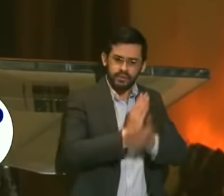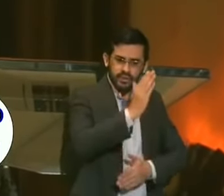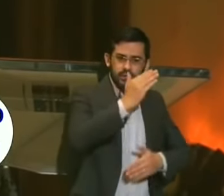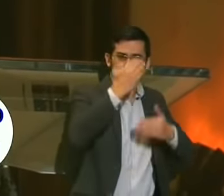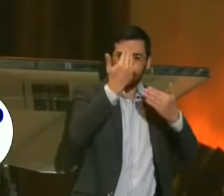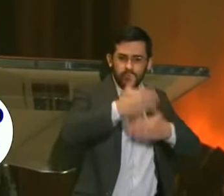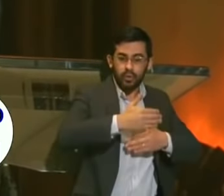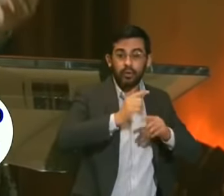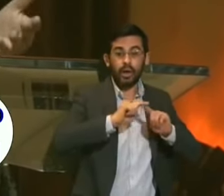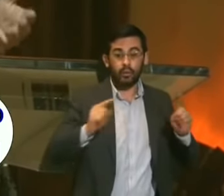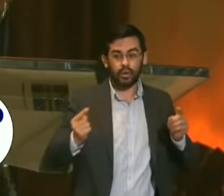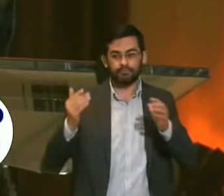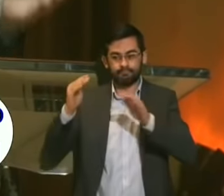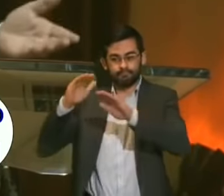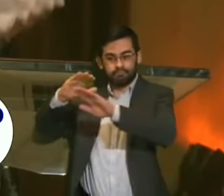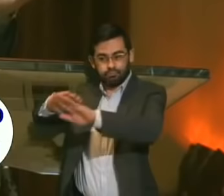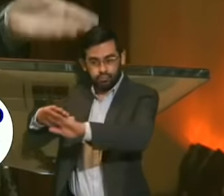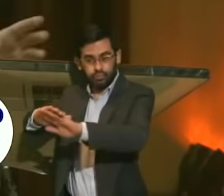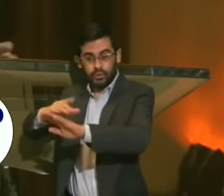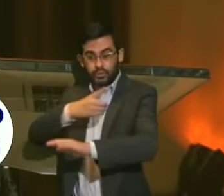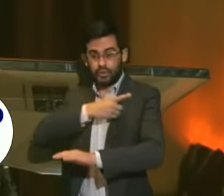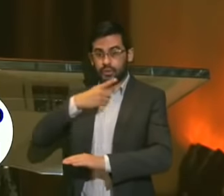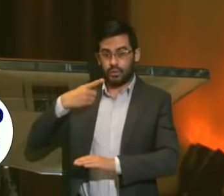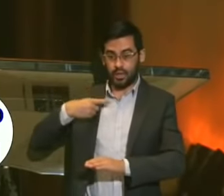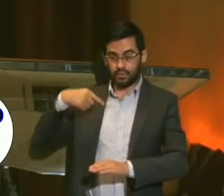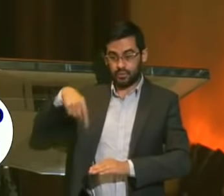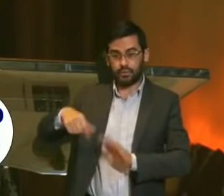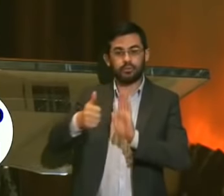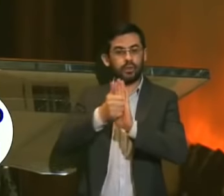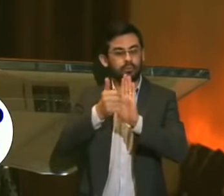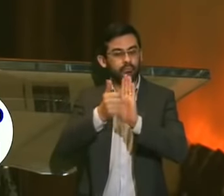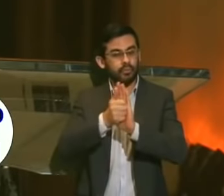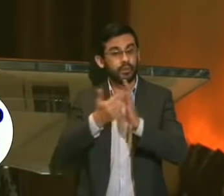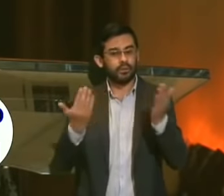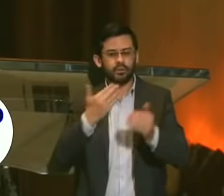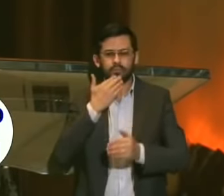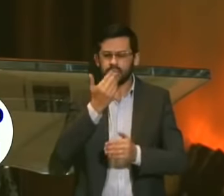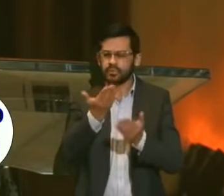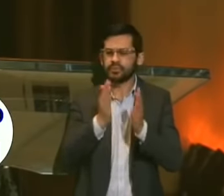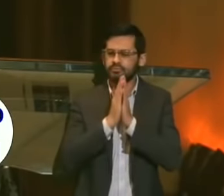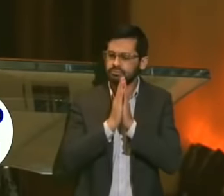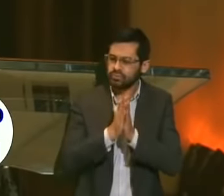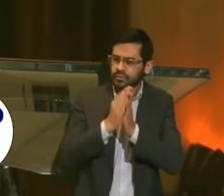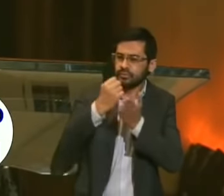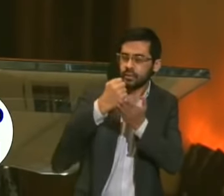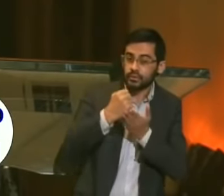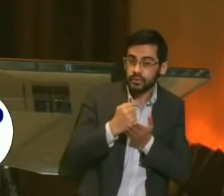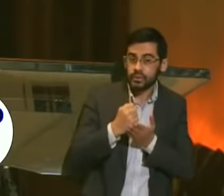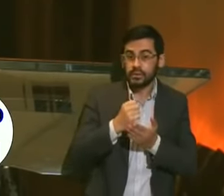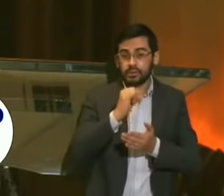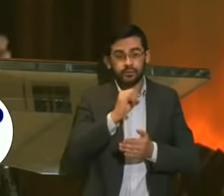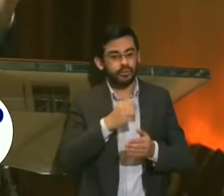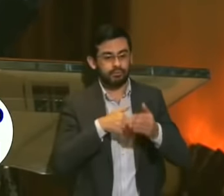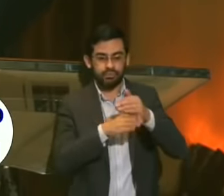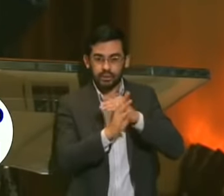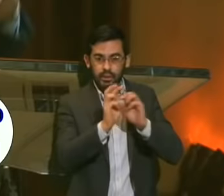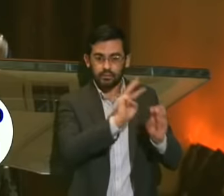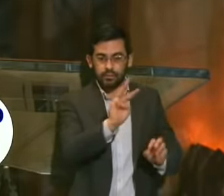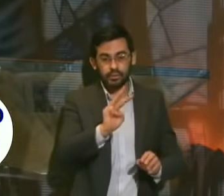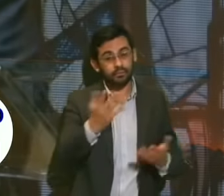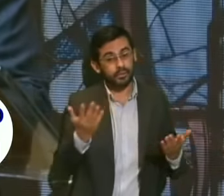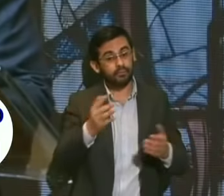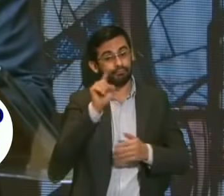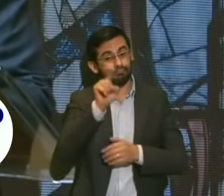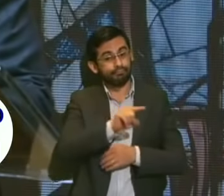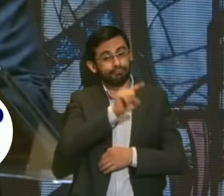então agora serão ordenados diáconos da nossa igreja. Então fica aqui esse desafio. Mas se você não entrar, eu vou ter que adiar